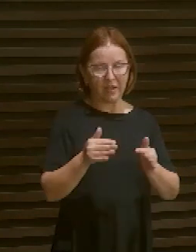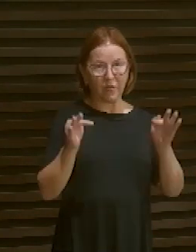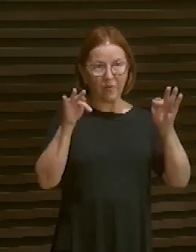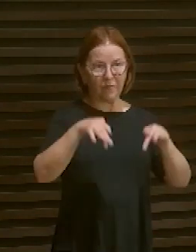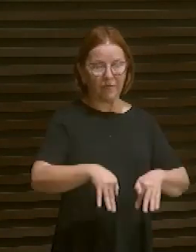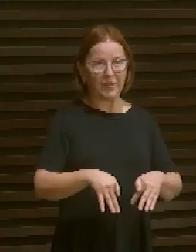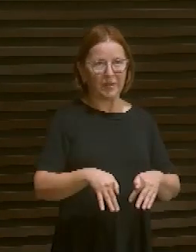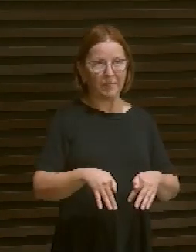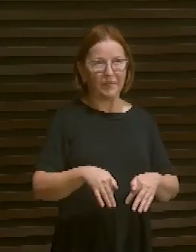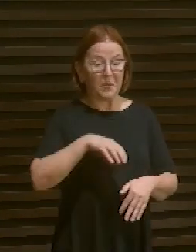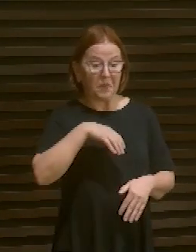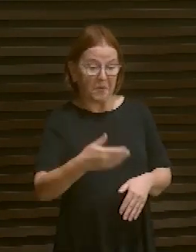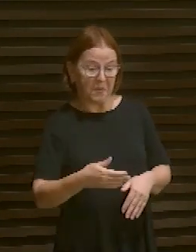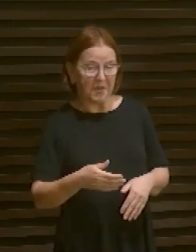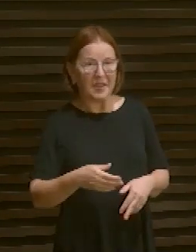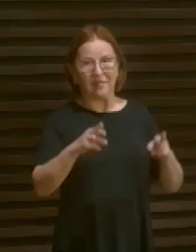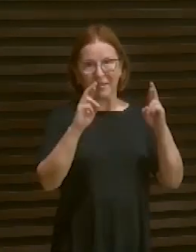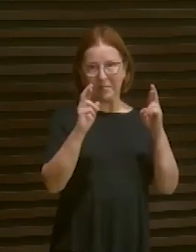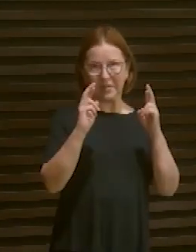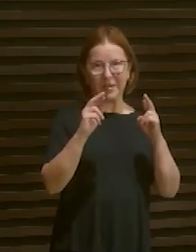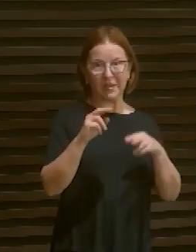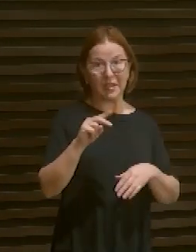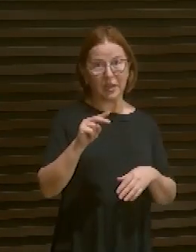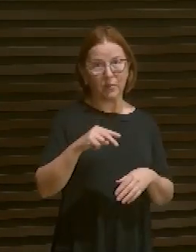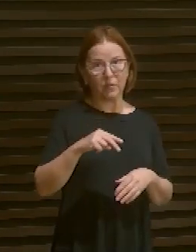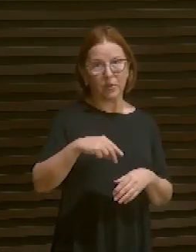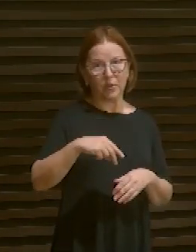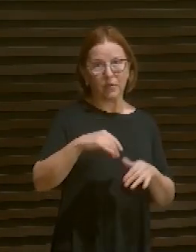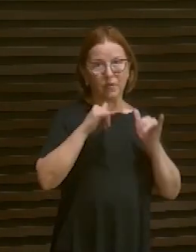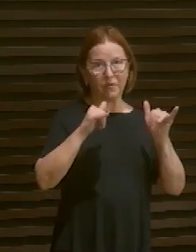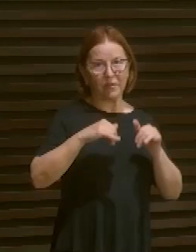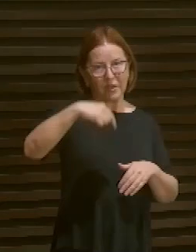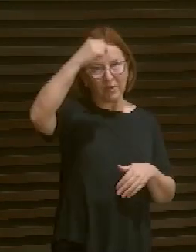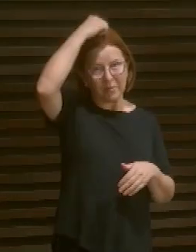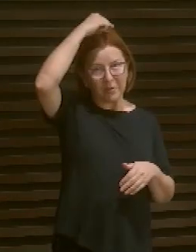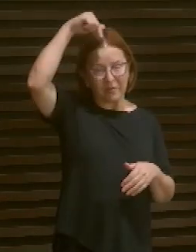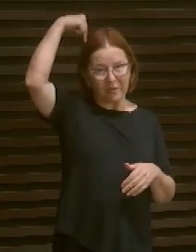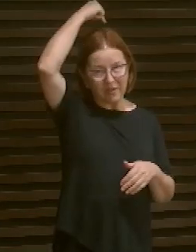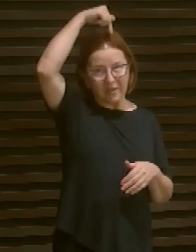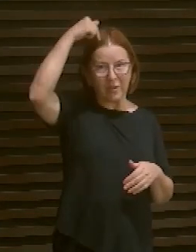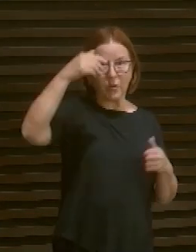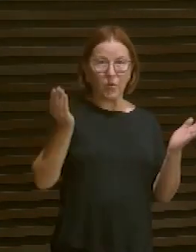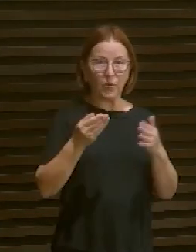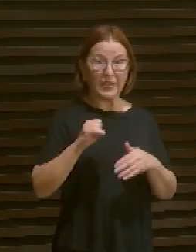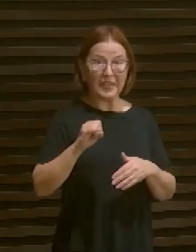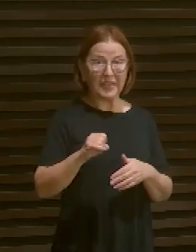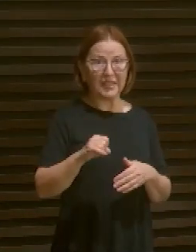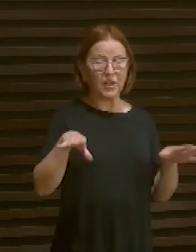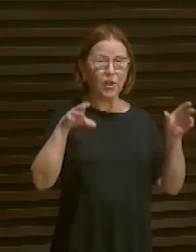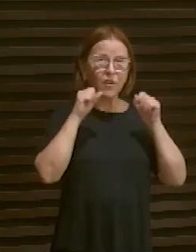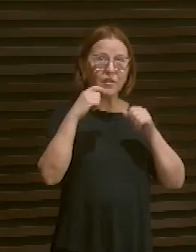esperança. Assim, pois, como diz o Espírito Santo, hoje, se ouvirdes a sua voz,